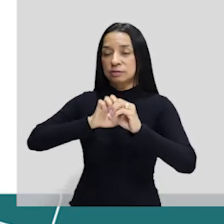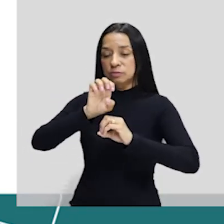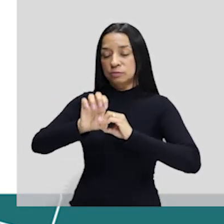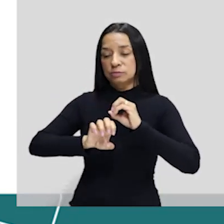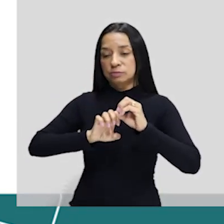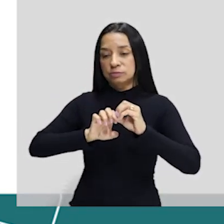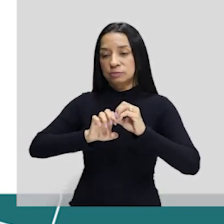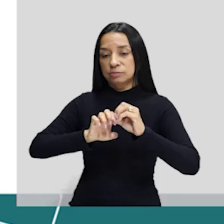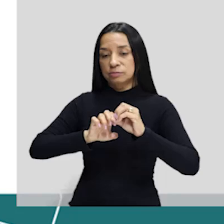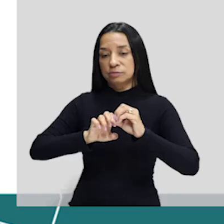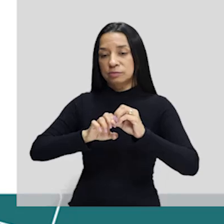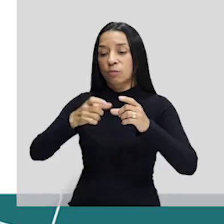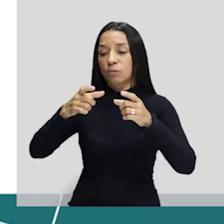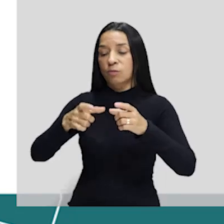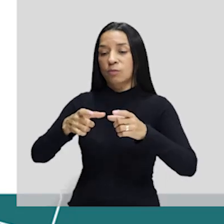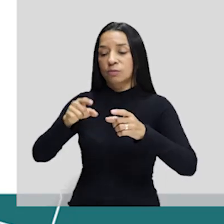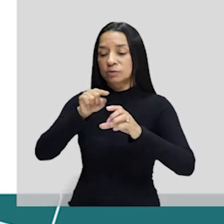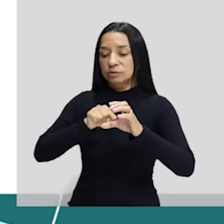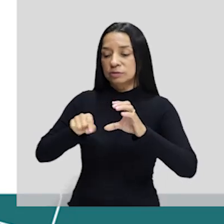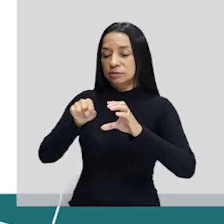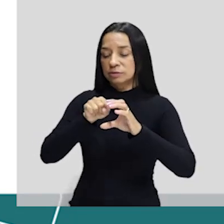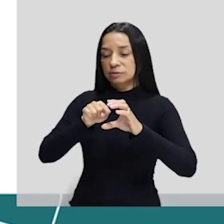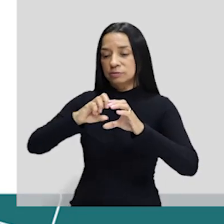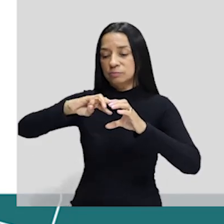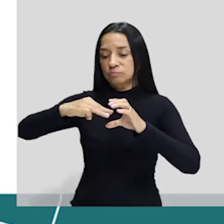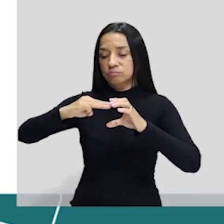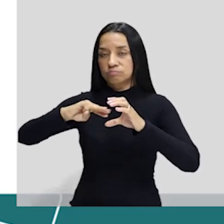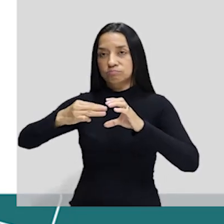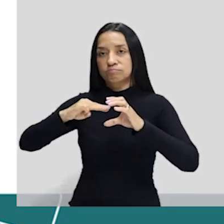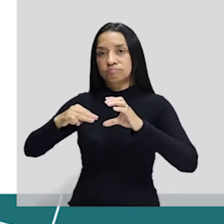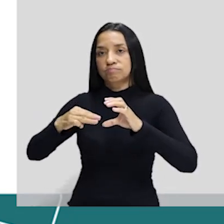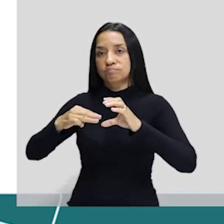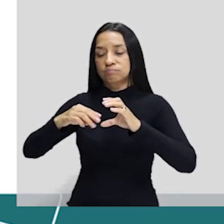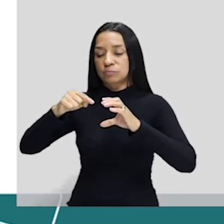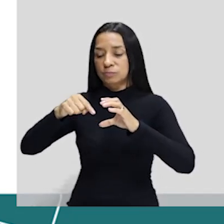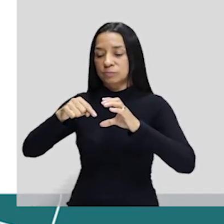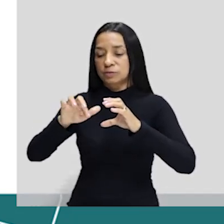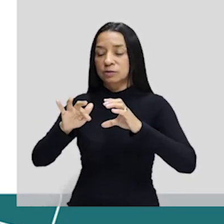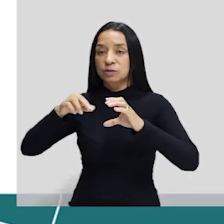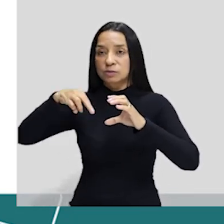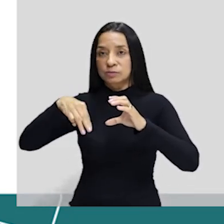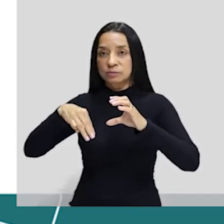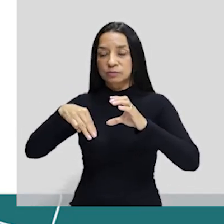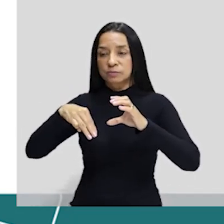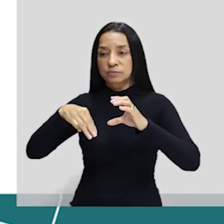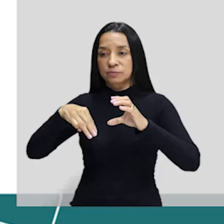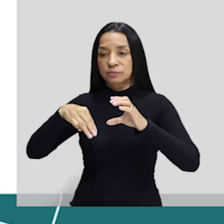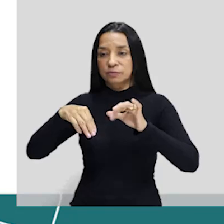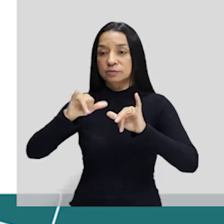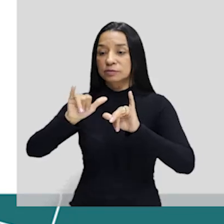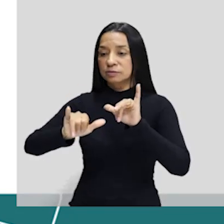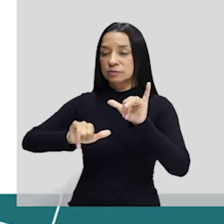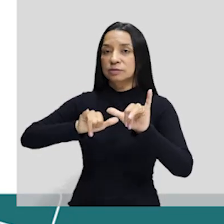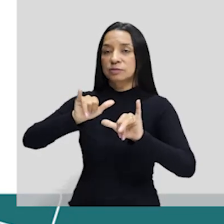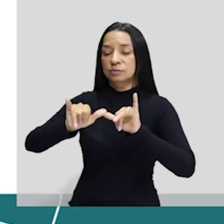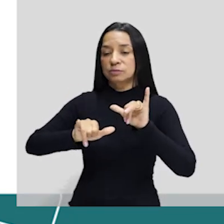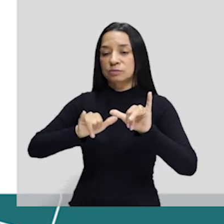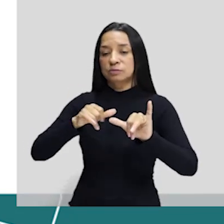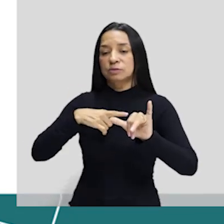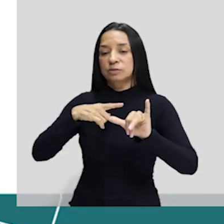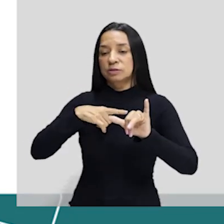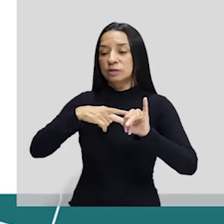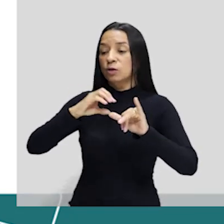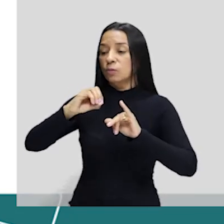ok? E elas estão localizadas nessas cristas. E no final dessas reações existe o oxigênio lá que vai